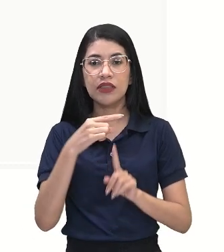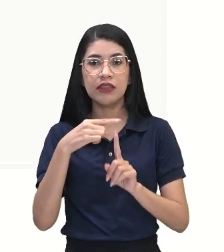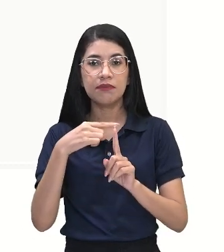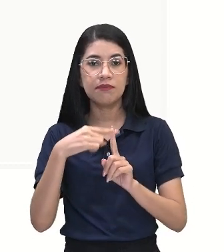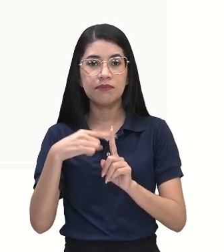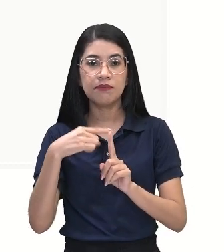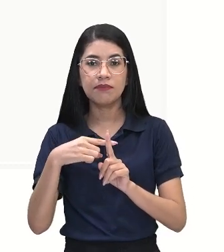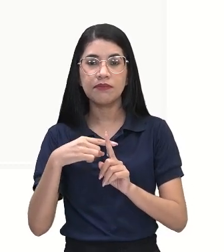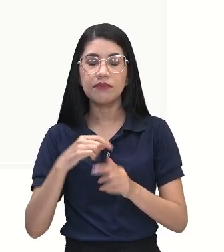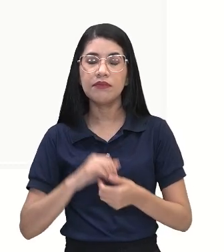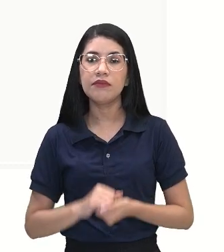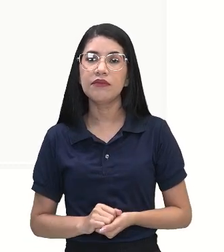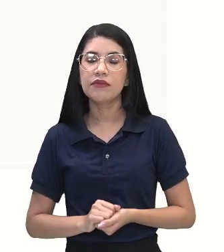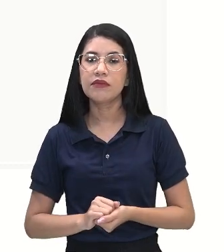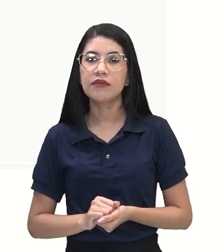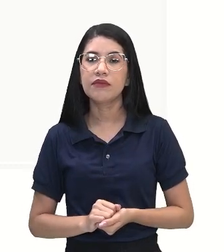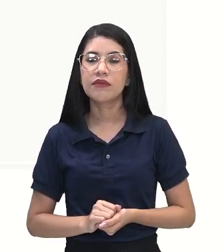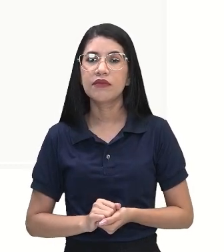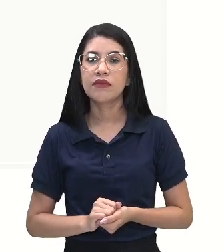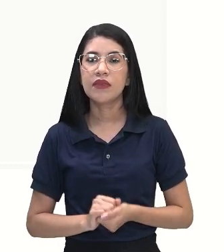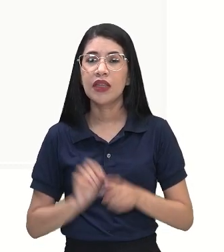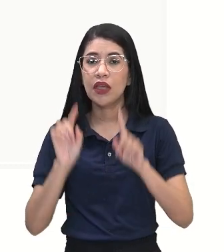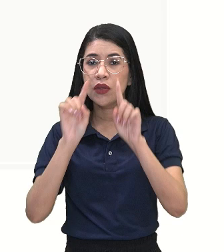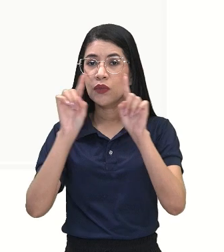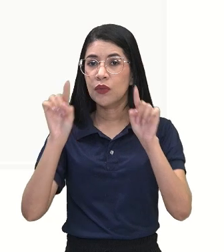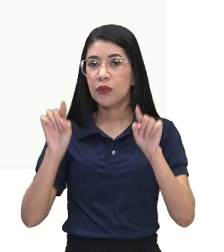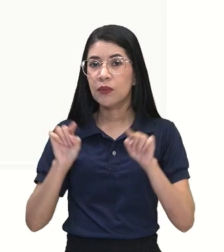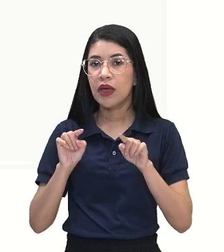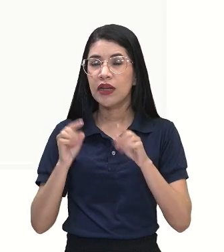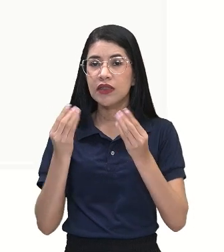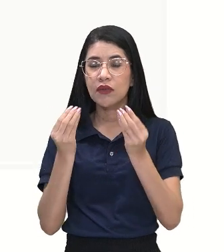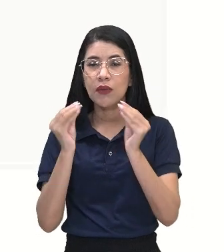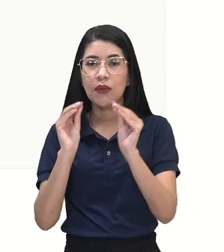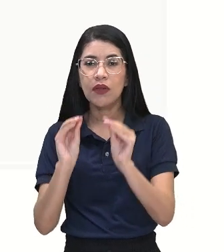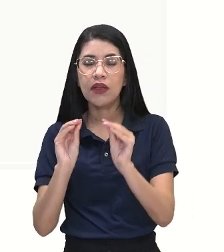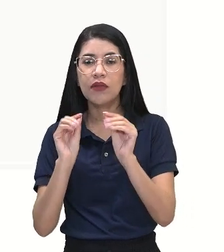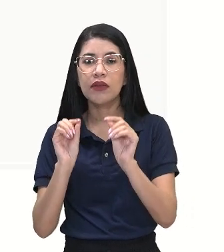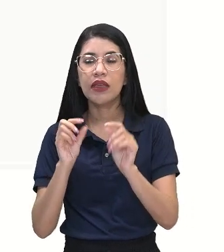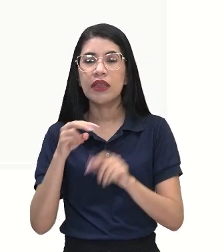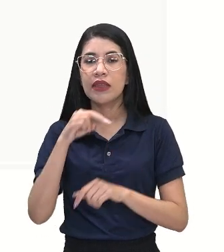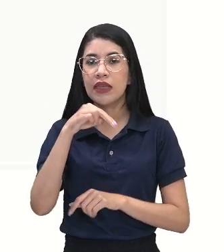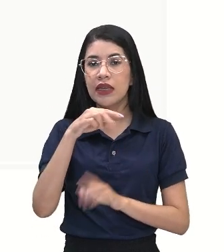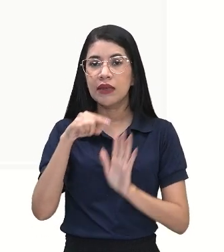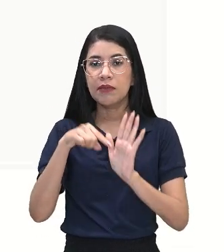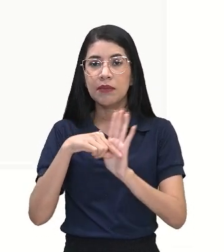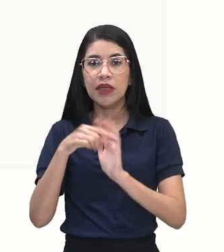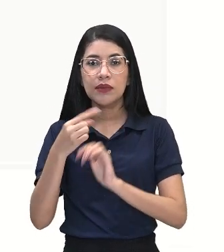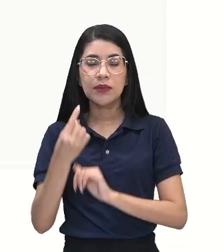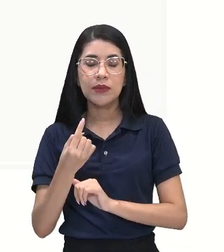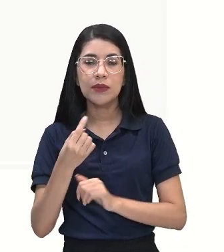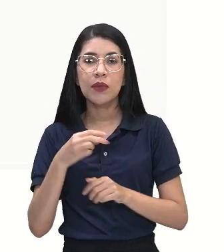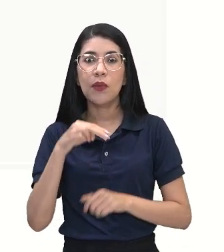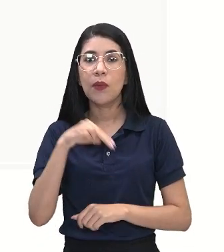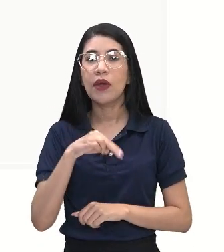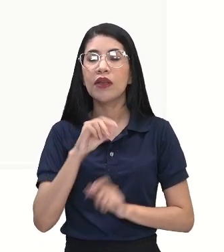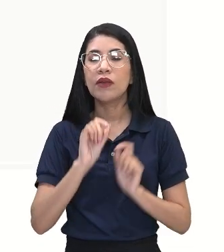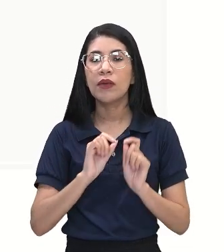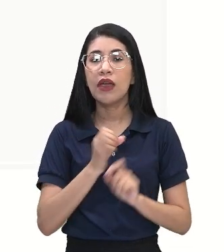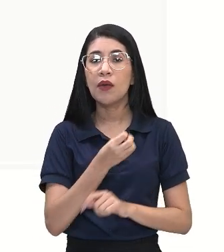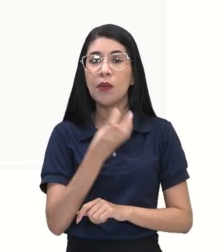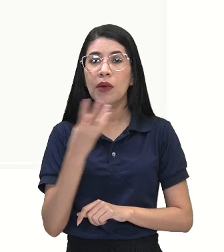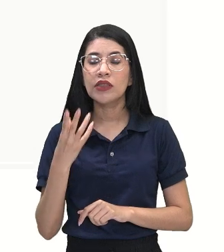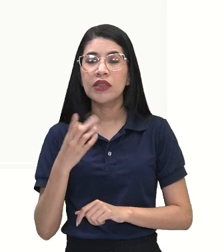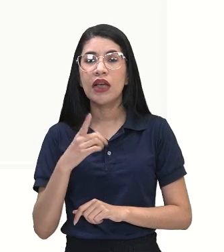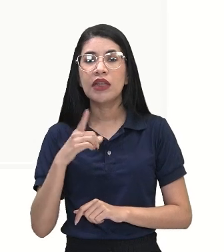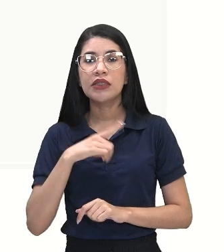mais... Aí aqui dentro do parênteses eu tenho n menos 1. Esse n aqui é a quantidade de termos que eu